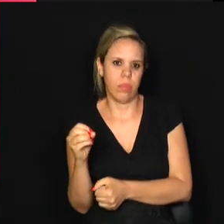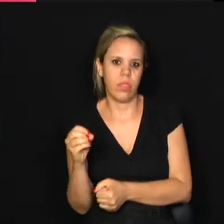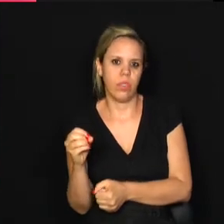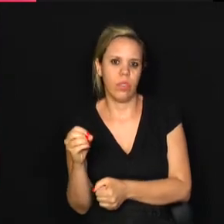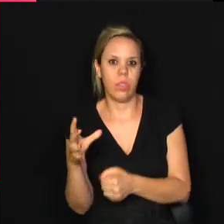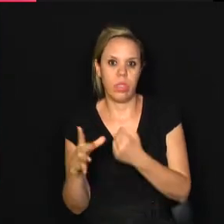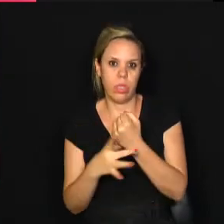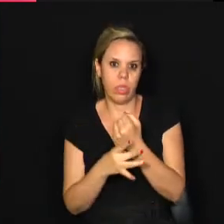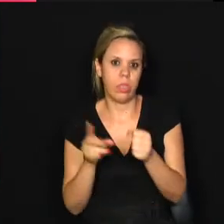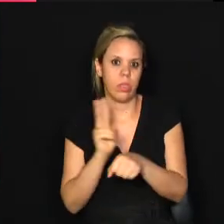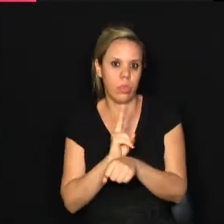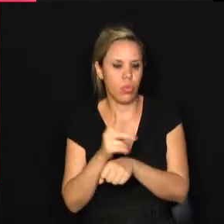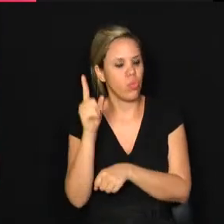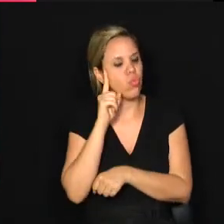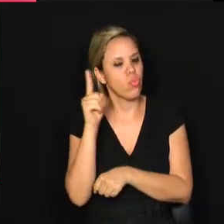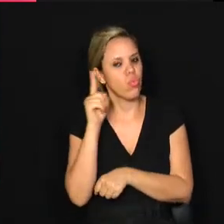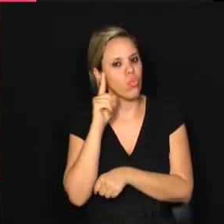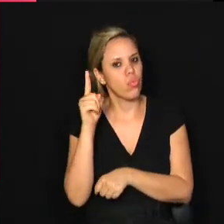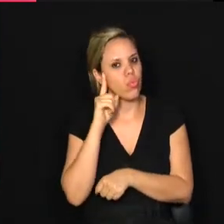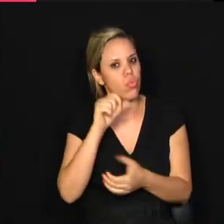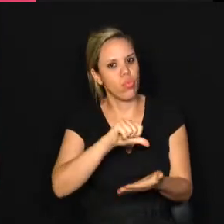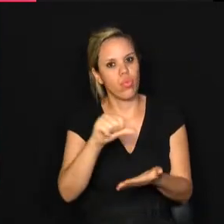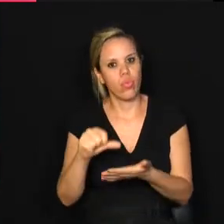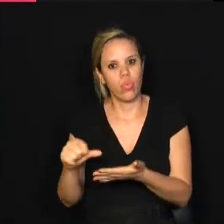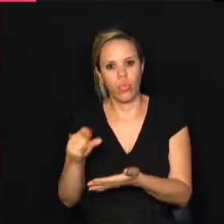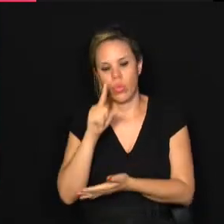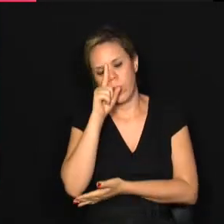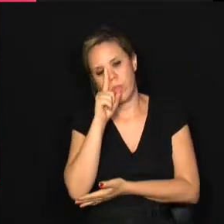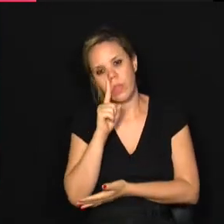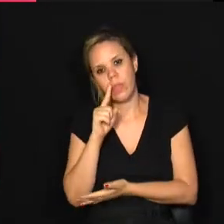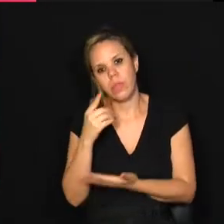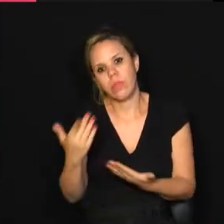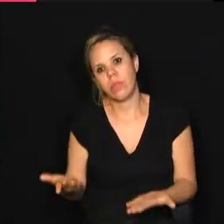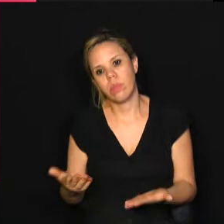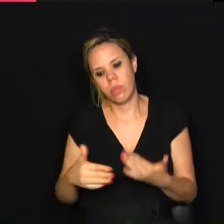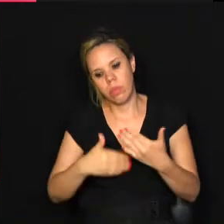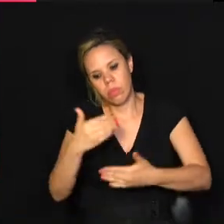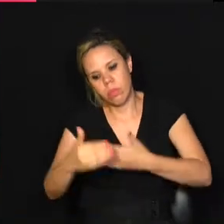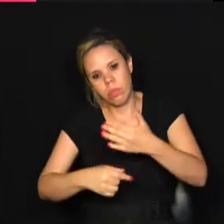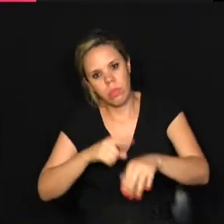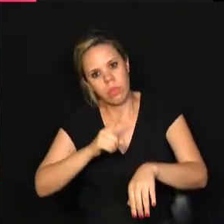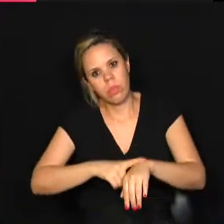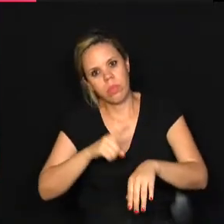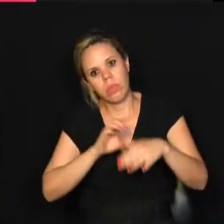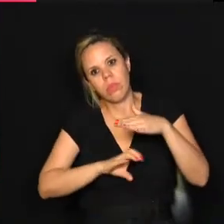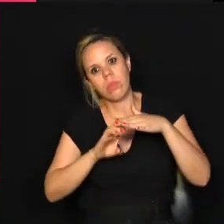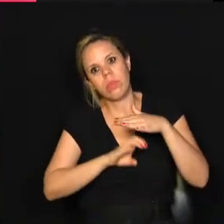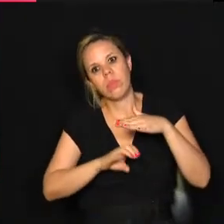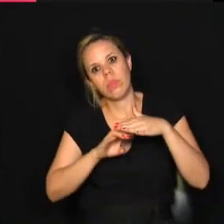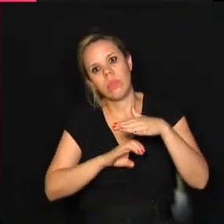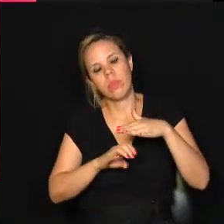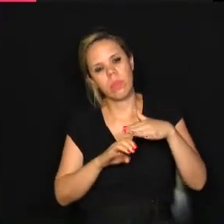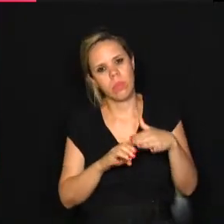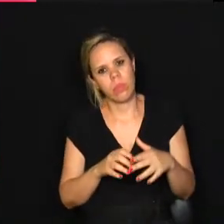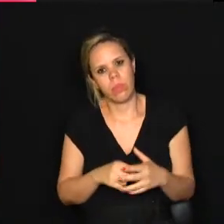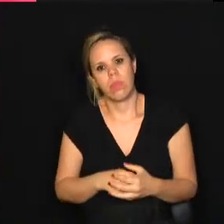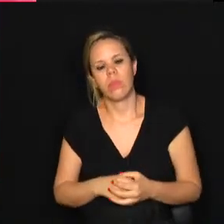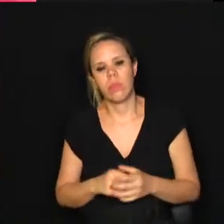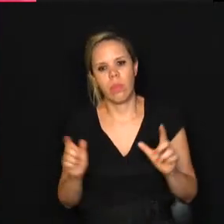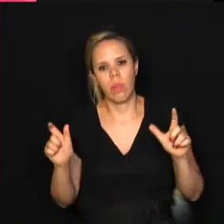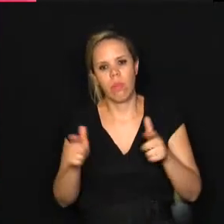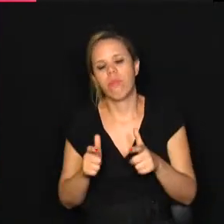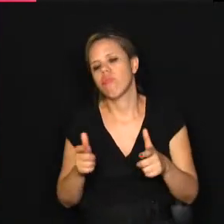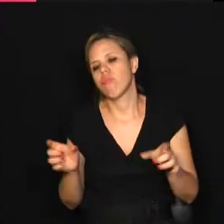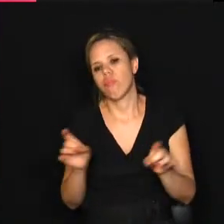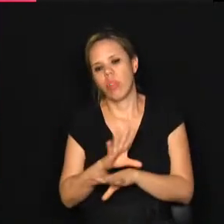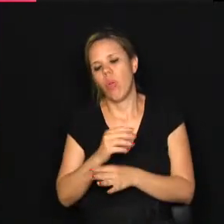dia, para estar entregando nessas áreas mais perigosas. Só que com o decorrer do tempo, a empresa foi acabando os primeiros contratos, não renovou